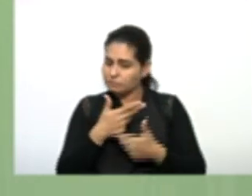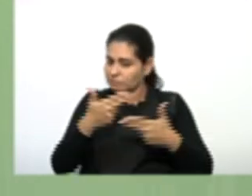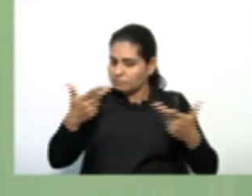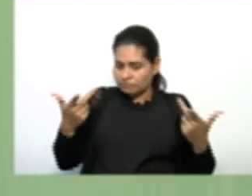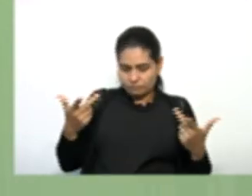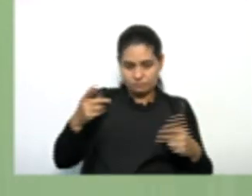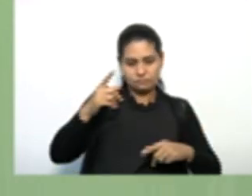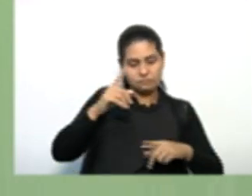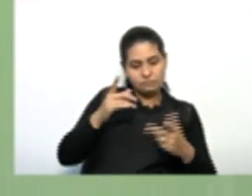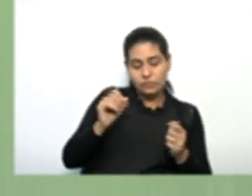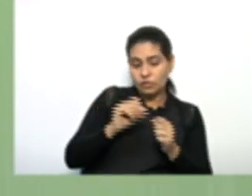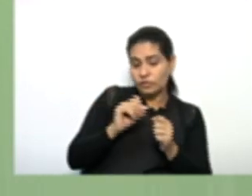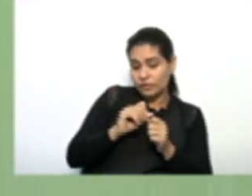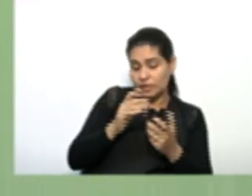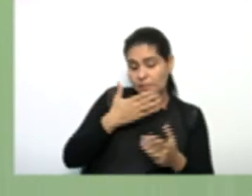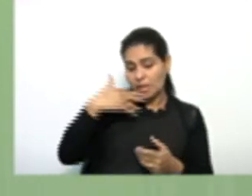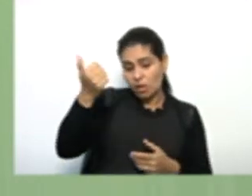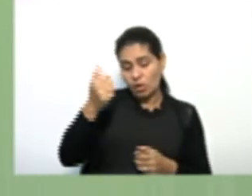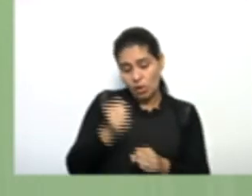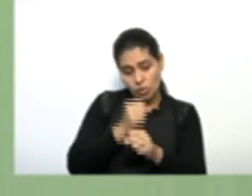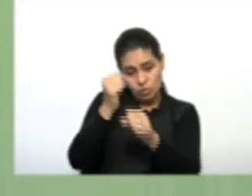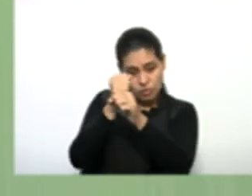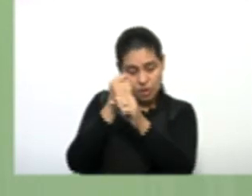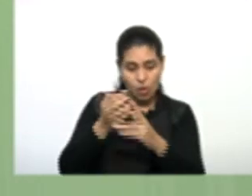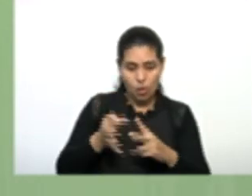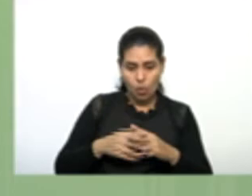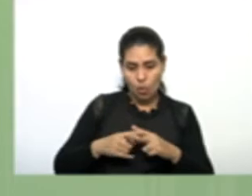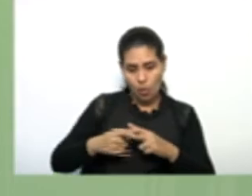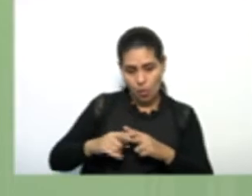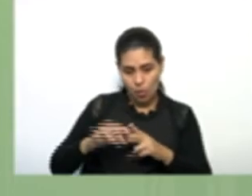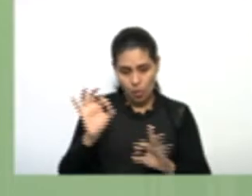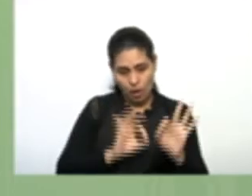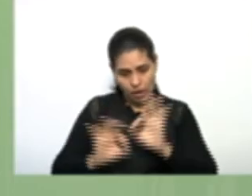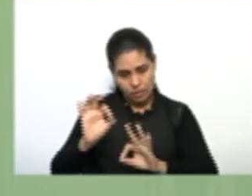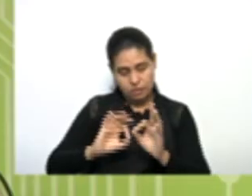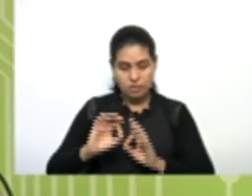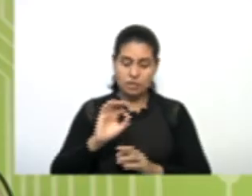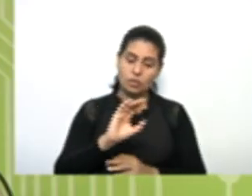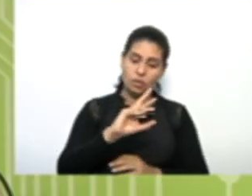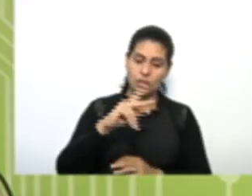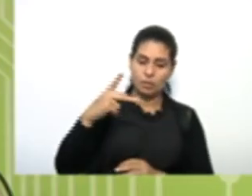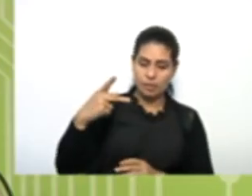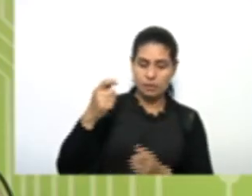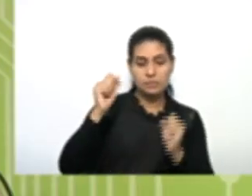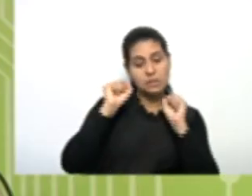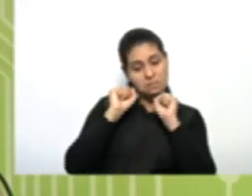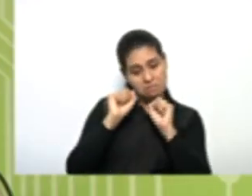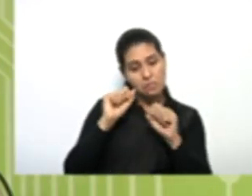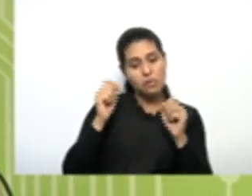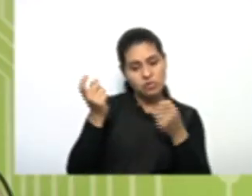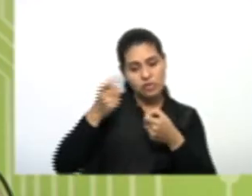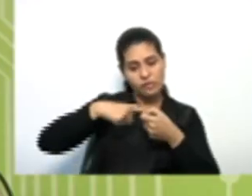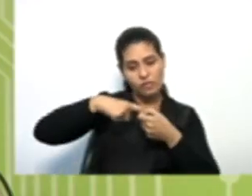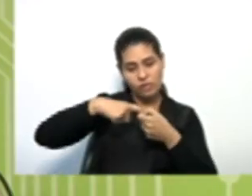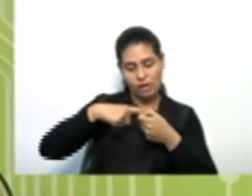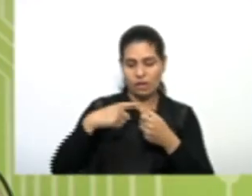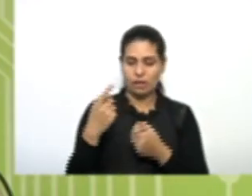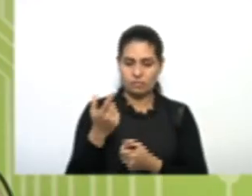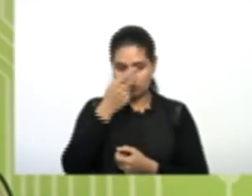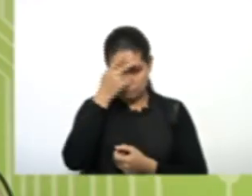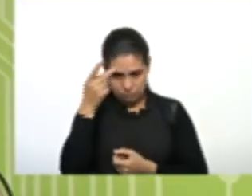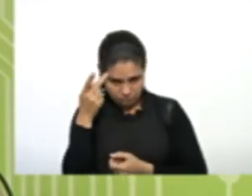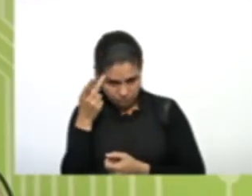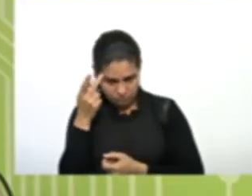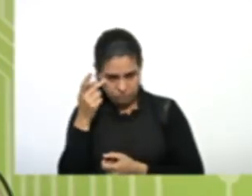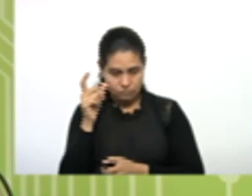que podem ser desde promover melhorias, manutenções na cooperativa, mas também elas podem ser devolvidas para o cooperado.